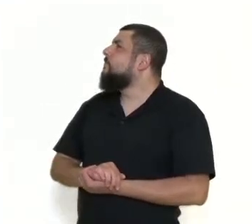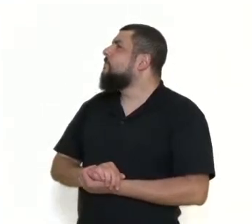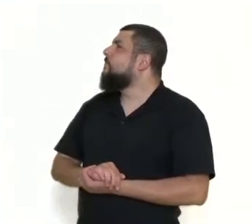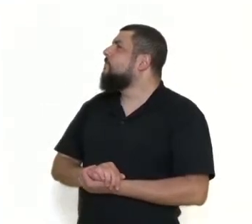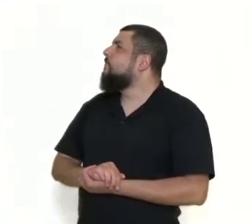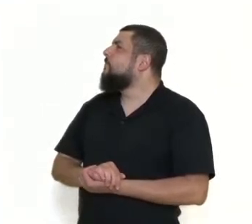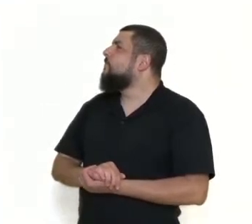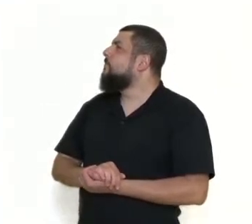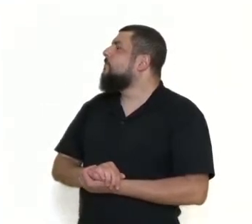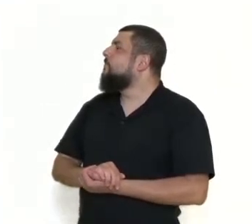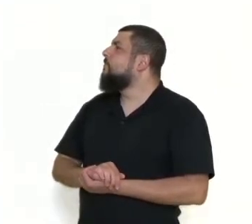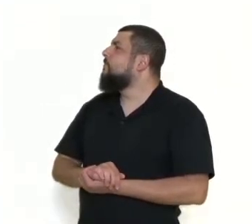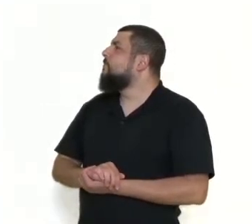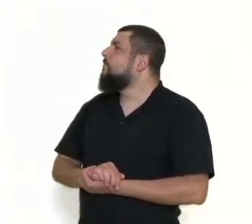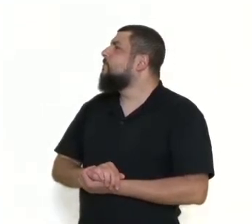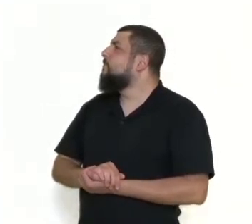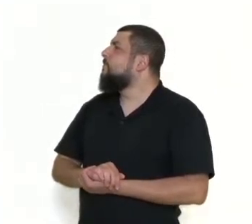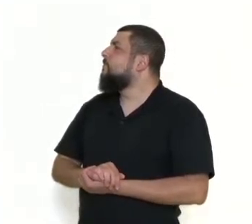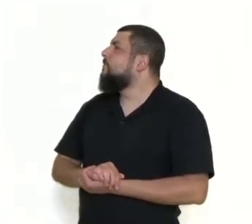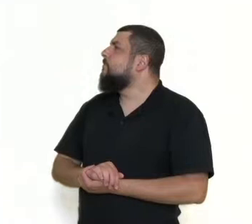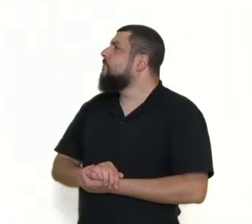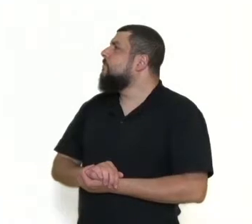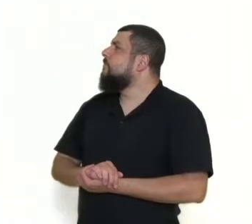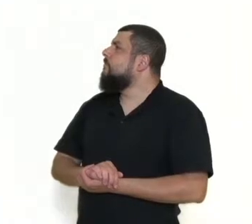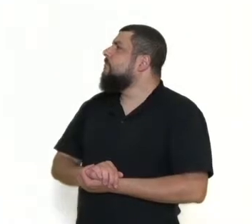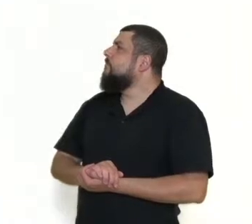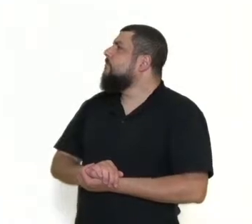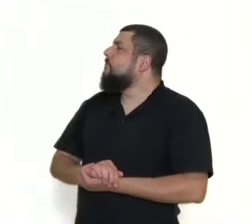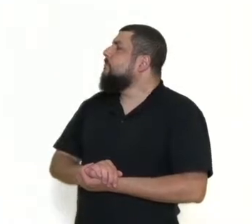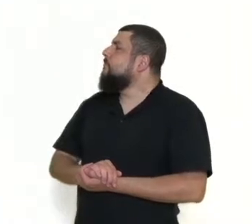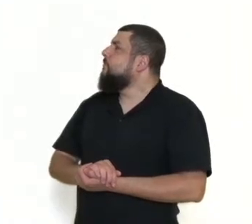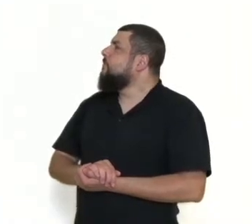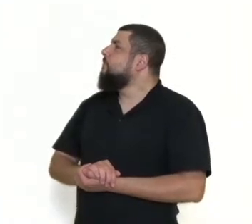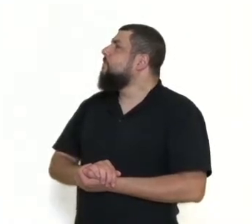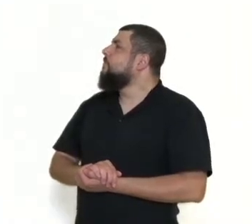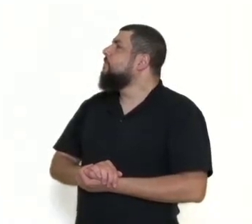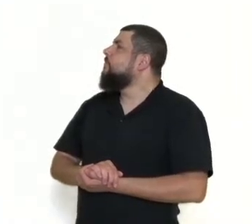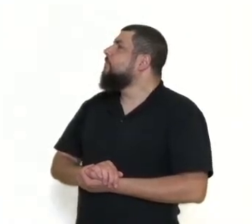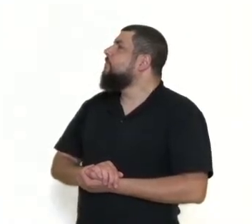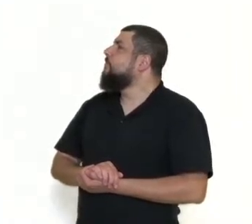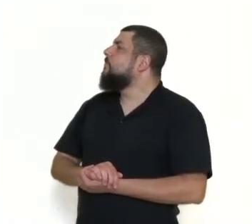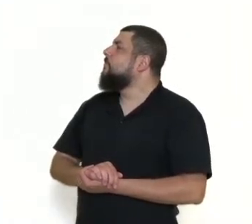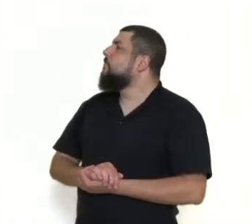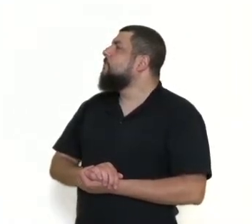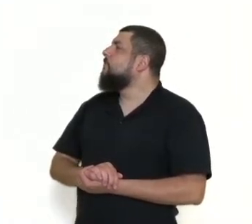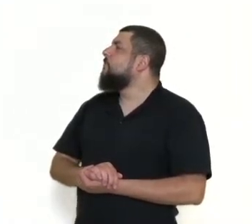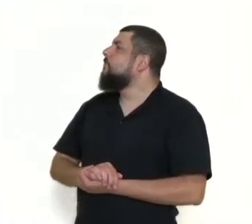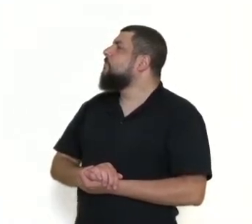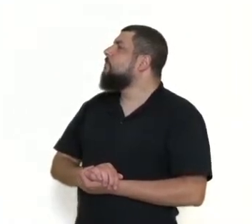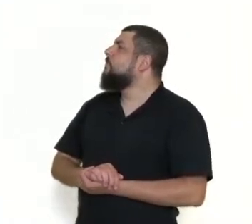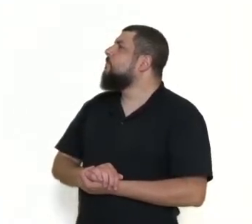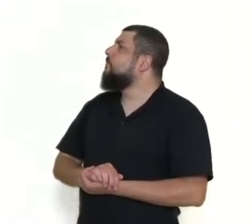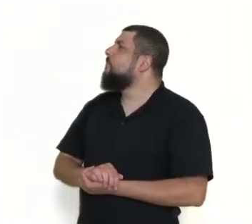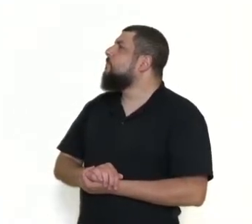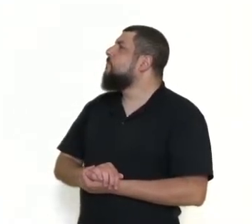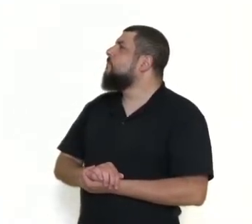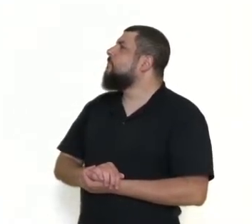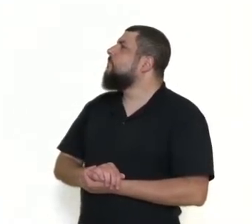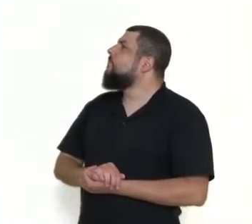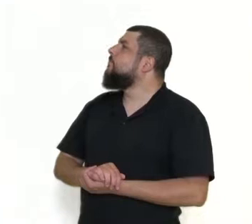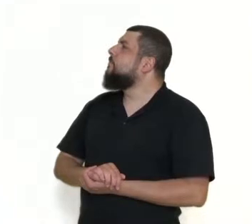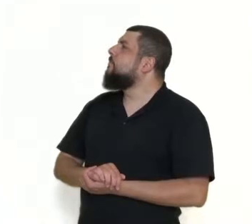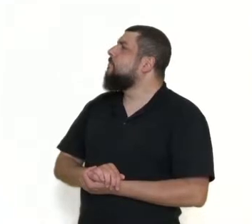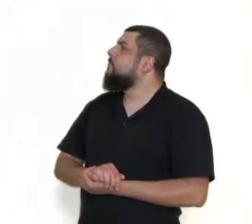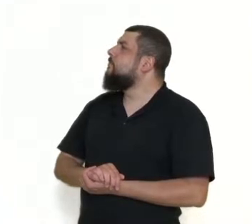Beira. Trabalhou como jornalista durante quase 10 anos, porém ingressou na Faculdade de